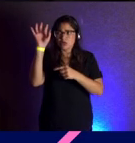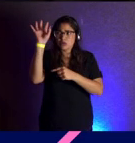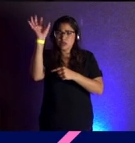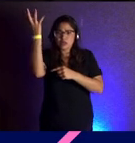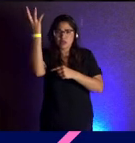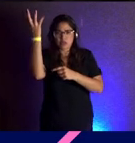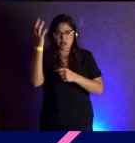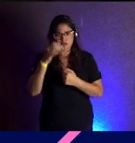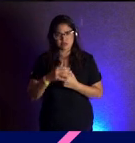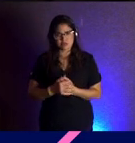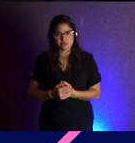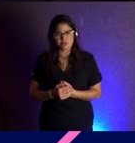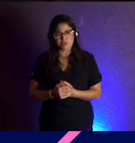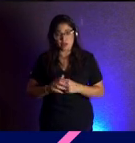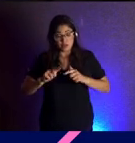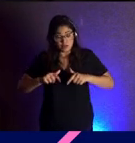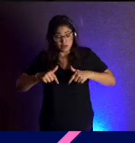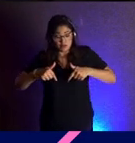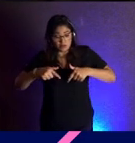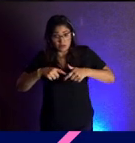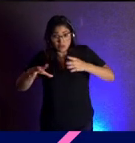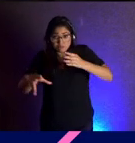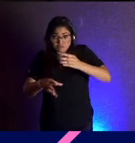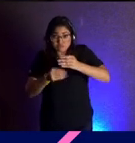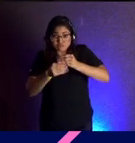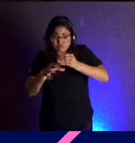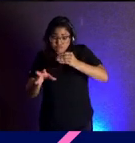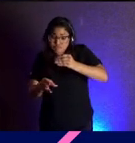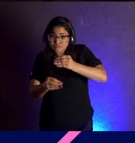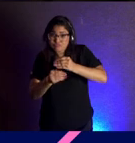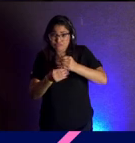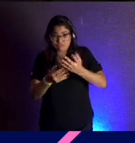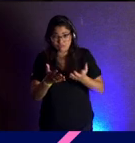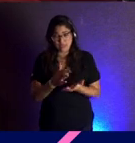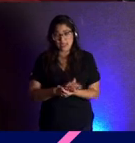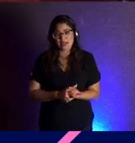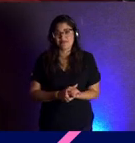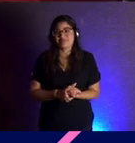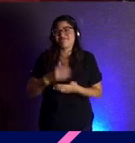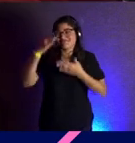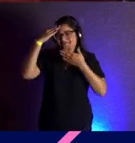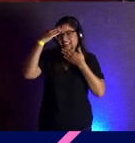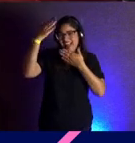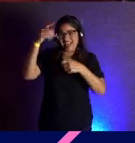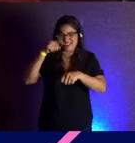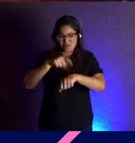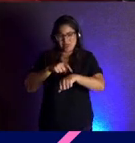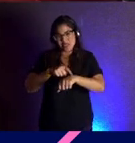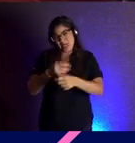elas são complementares. Bom, já. Obrigado.